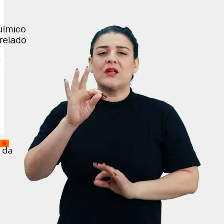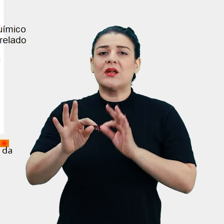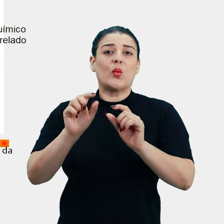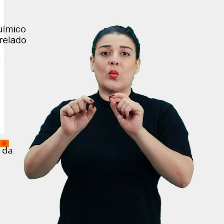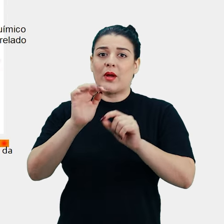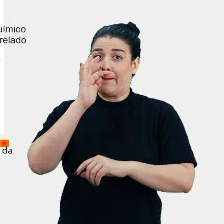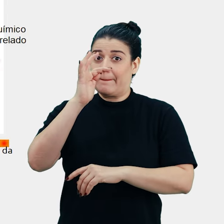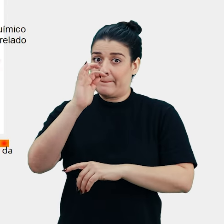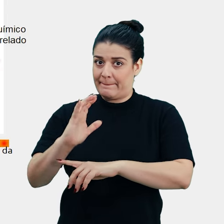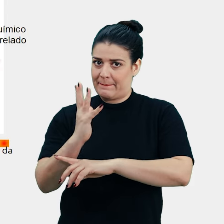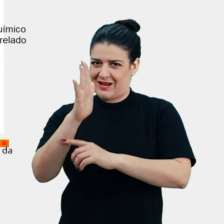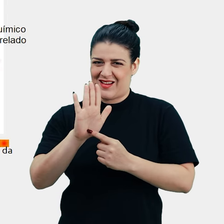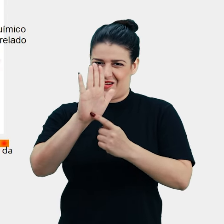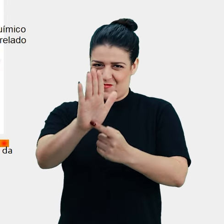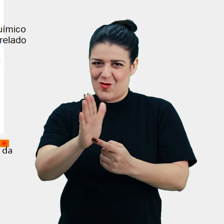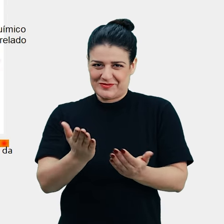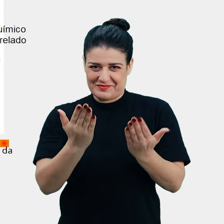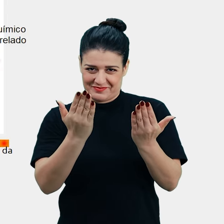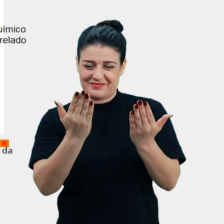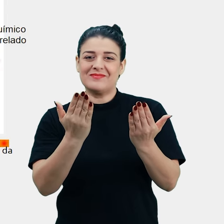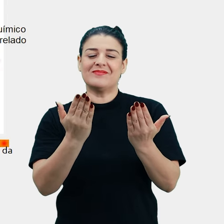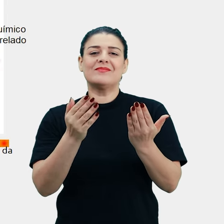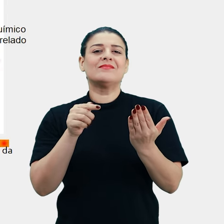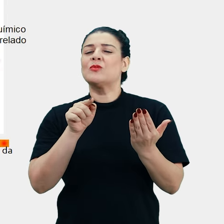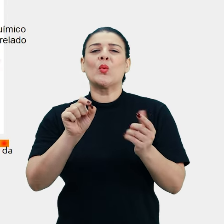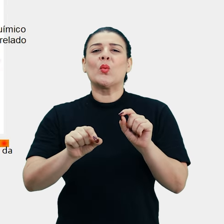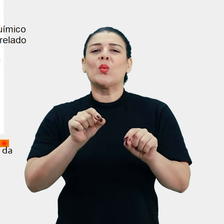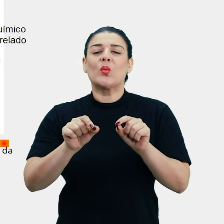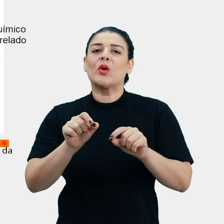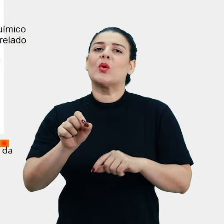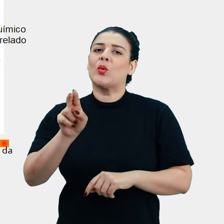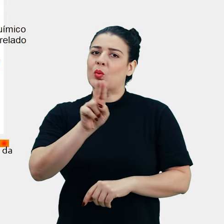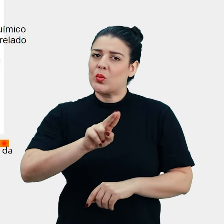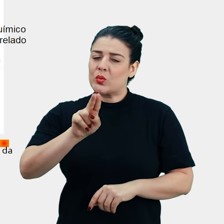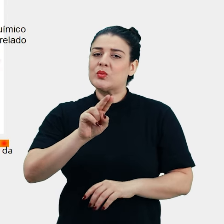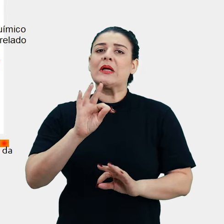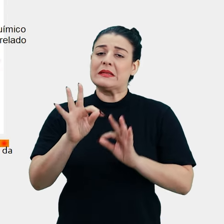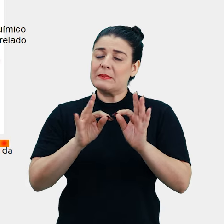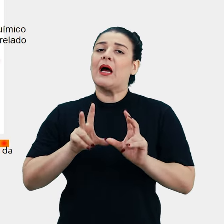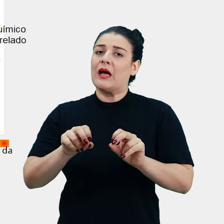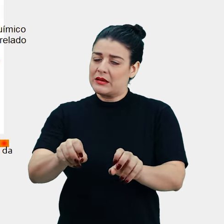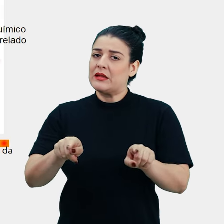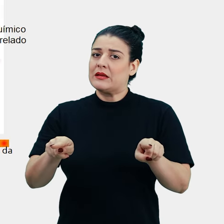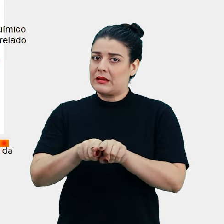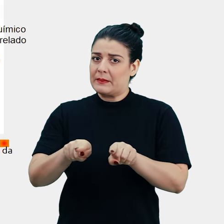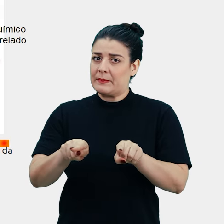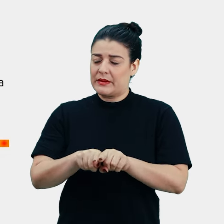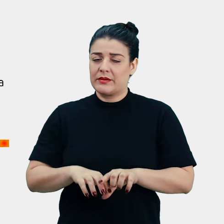extraído a partir dessa planta, do Taxus brevifolio, e o Taxol a gente sabe que é muito utilizado para tratamento de câncer.